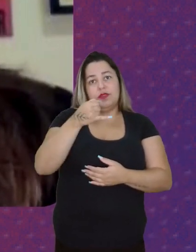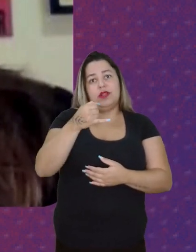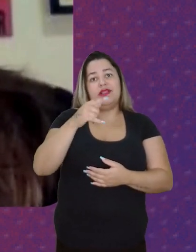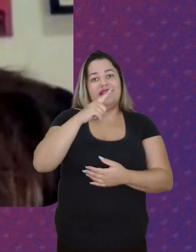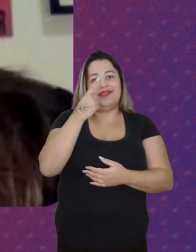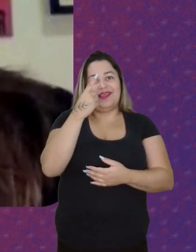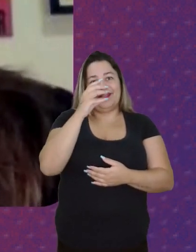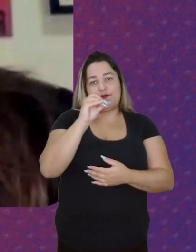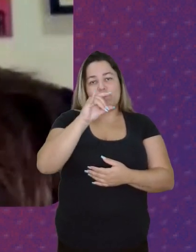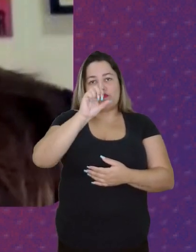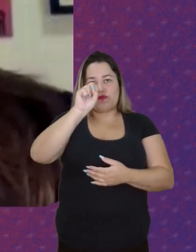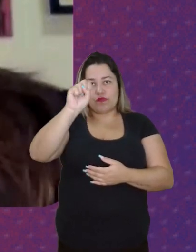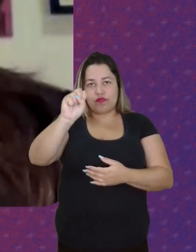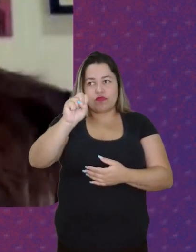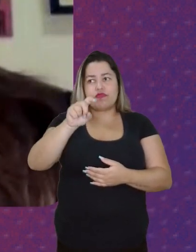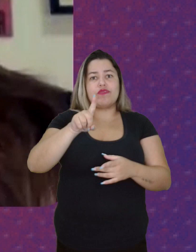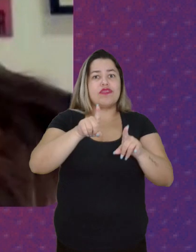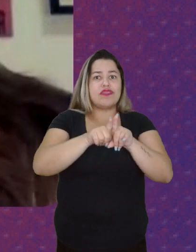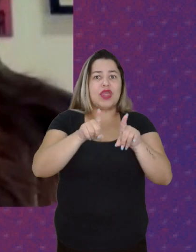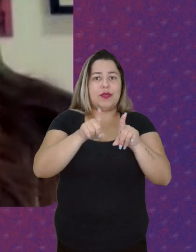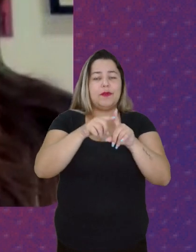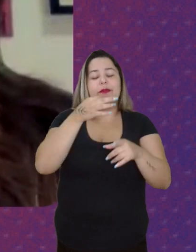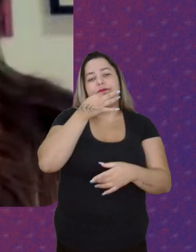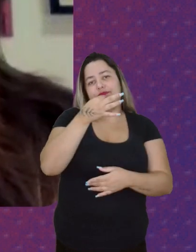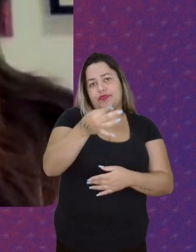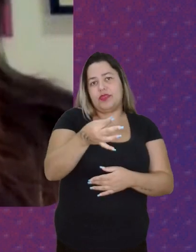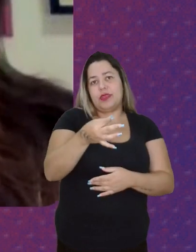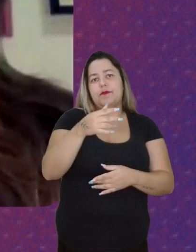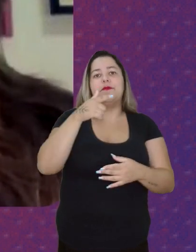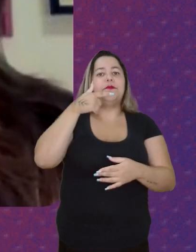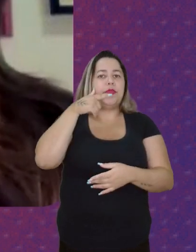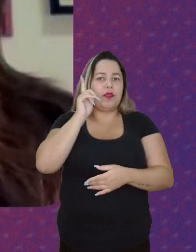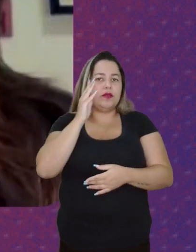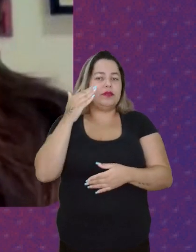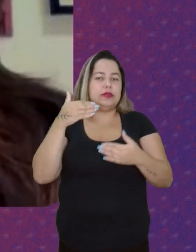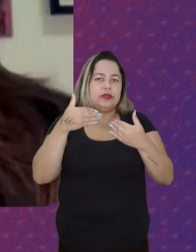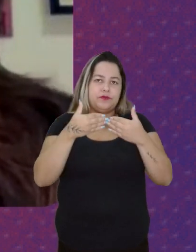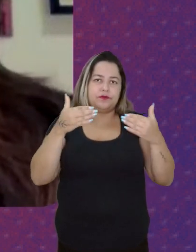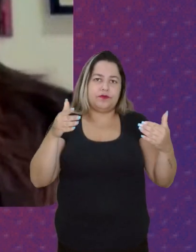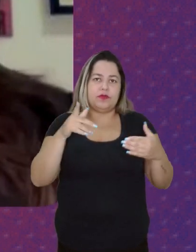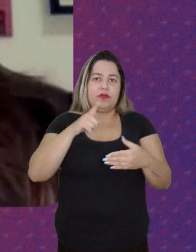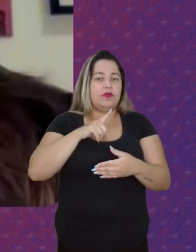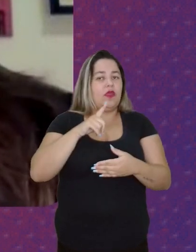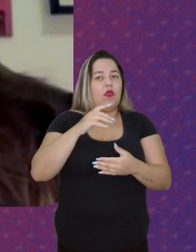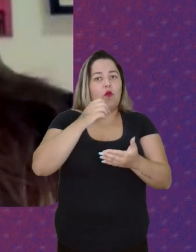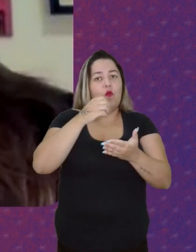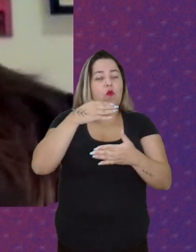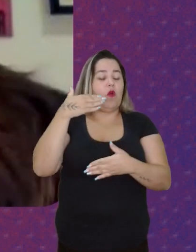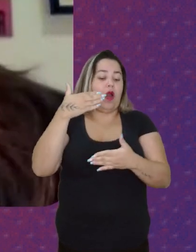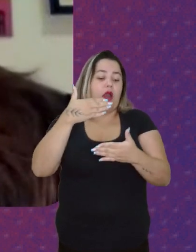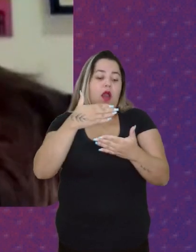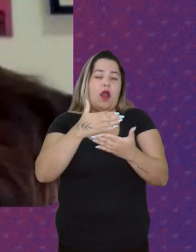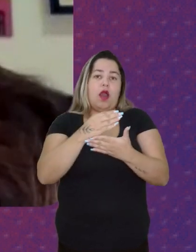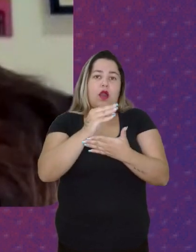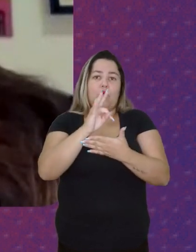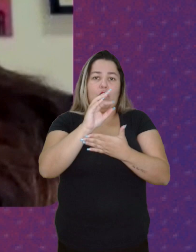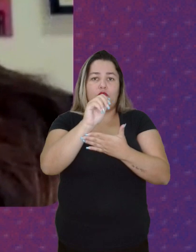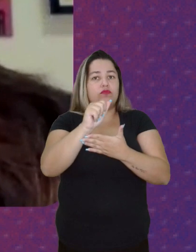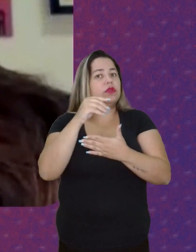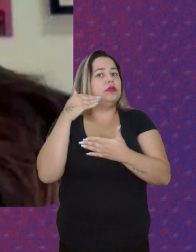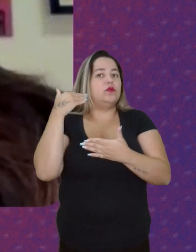de campanha, mas é recomendável que você abra bem antes, porque sem conta bancária aberta, você não consegue fazer nenhuma